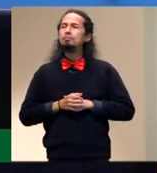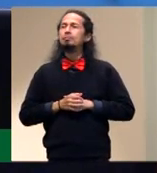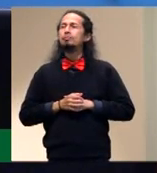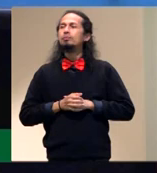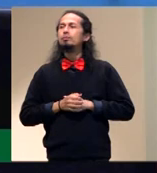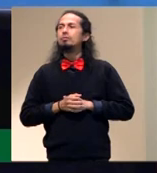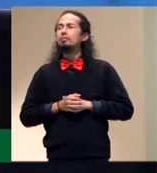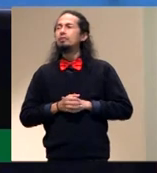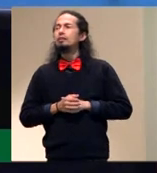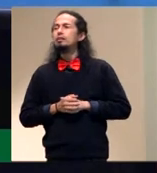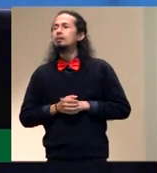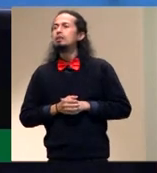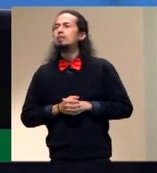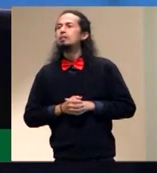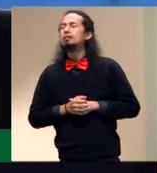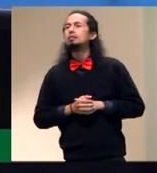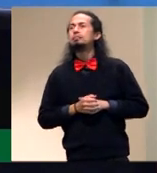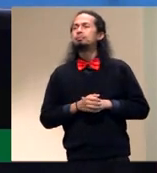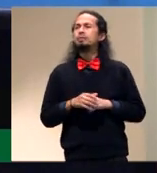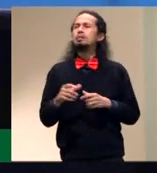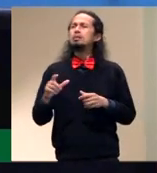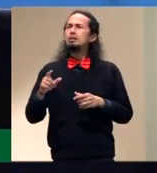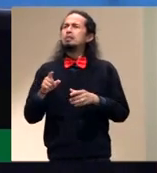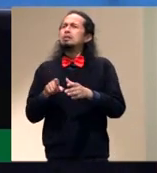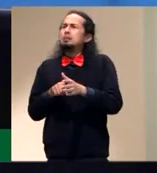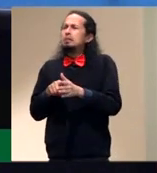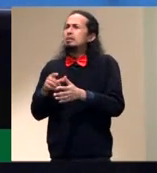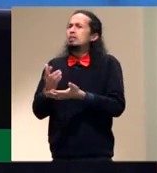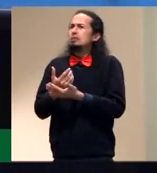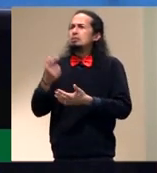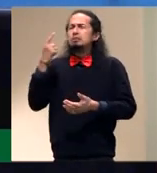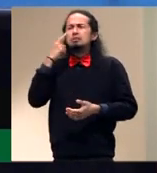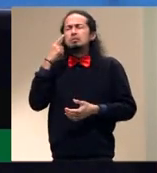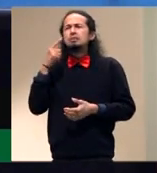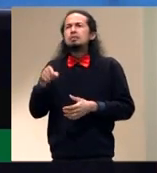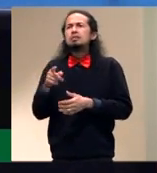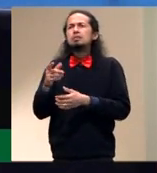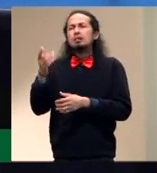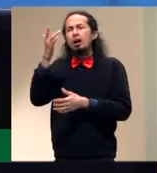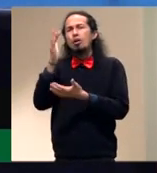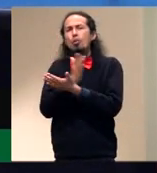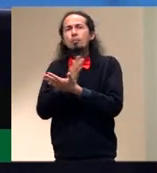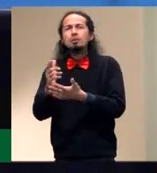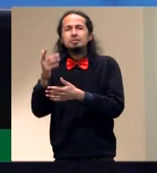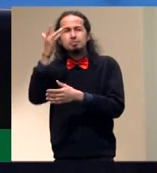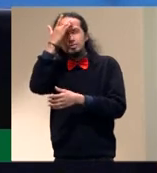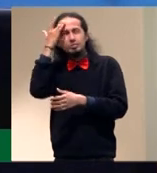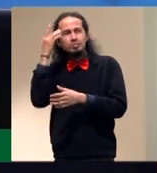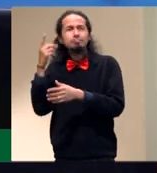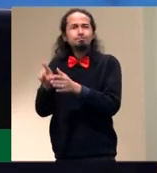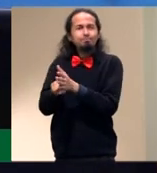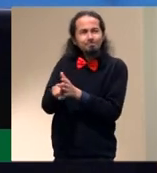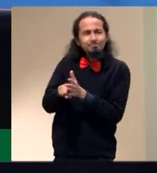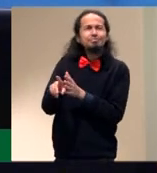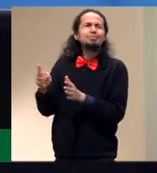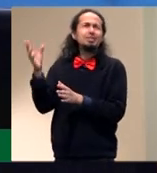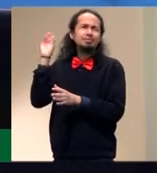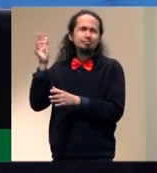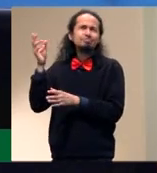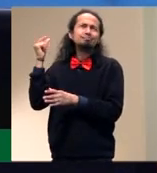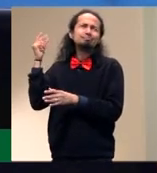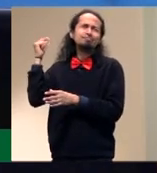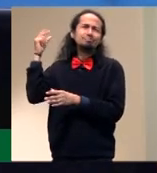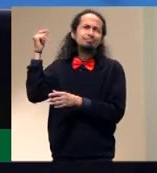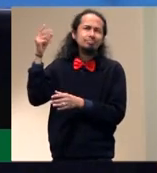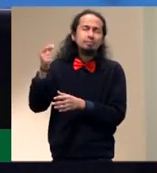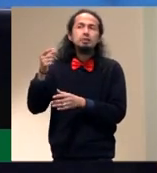pesquisadoras ali de longa data e que ainda entendiam que a educação infantil tem que